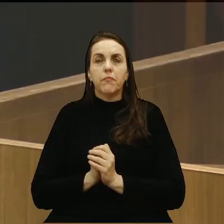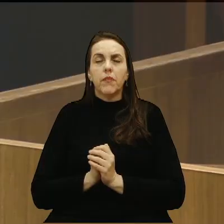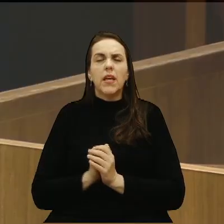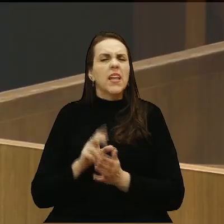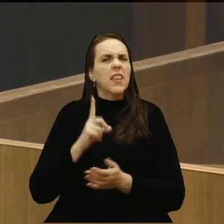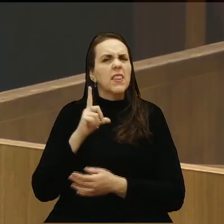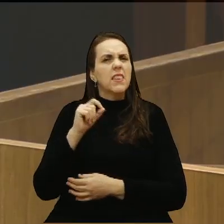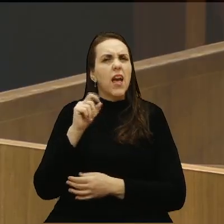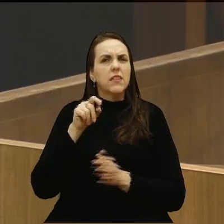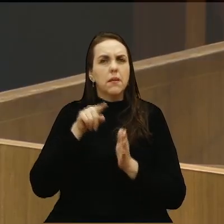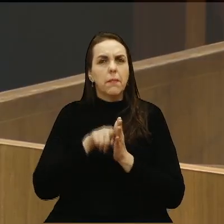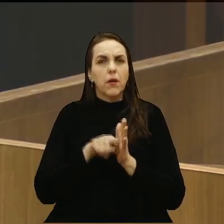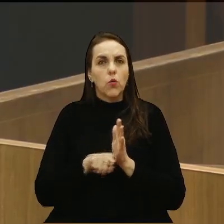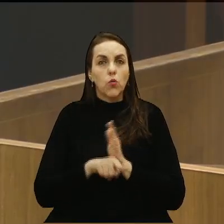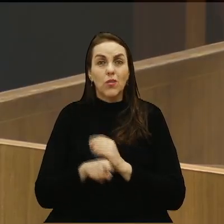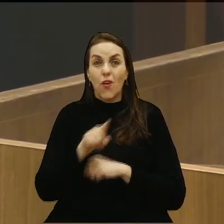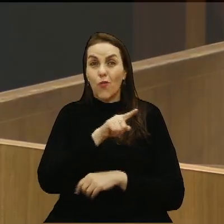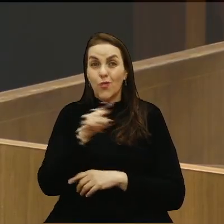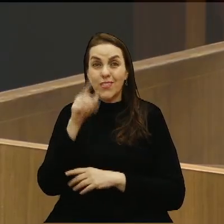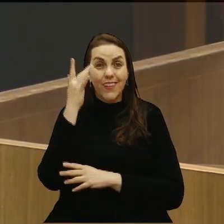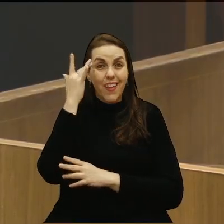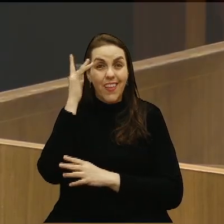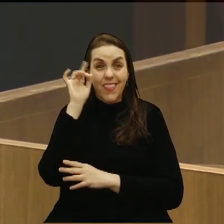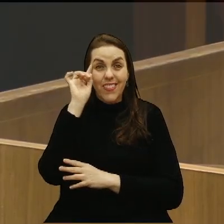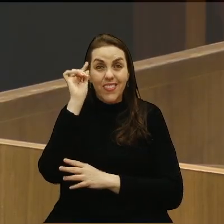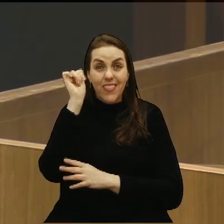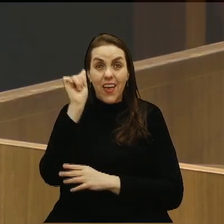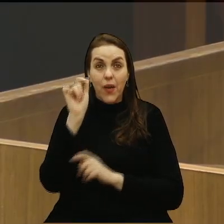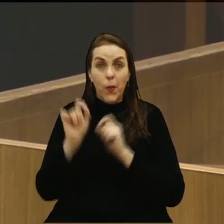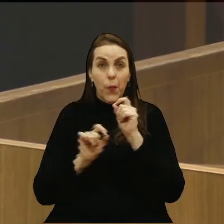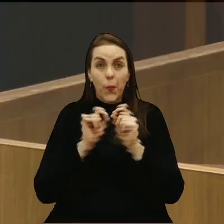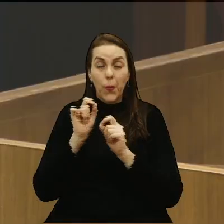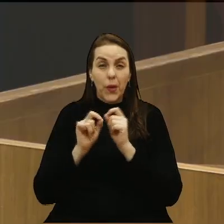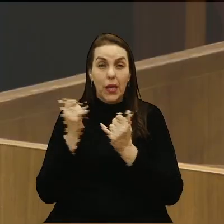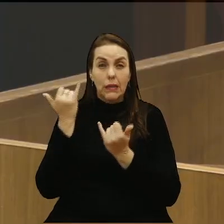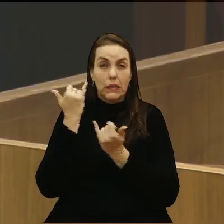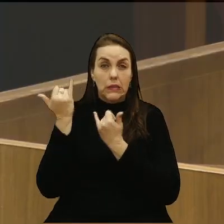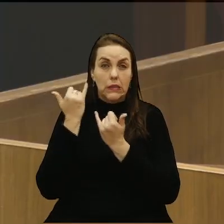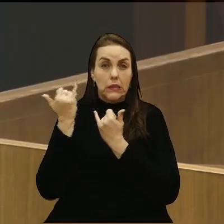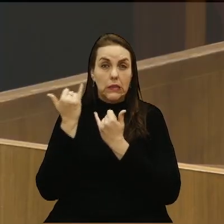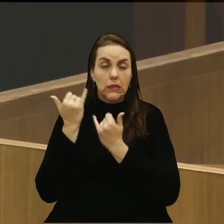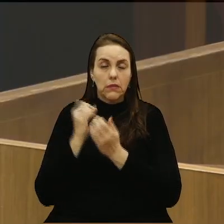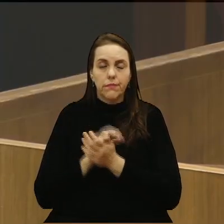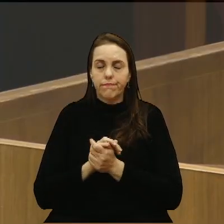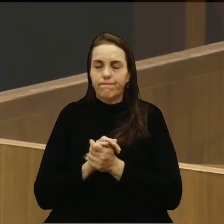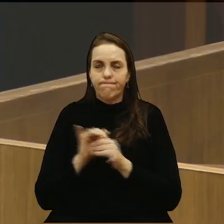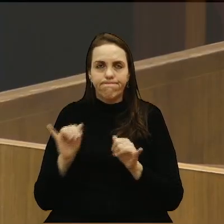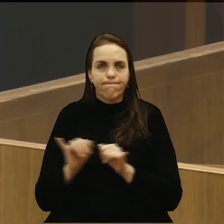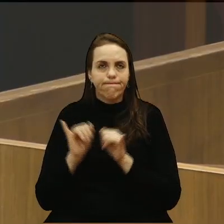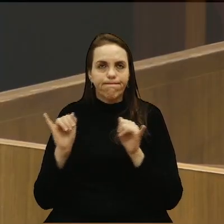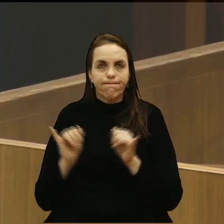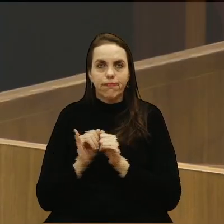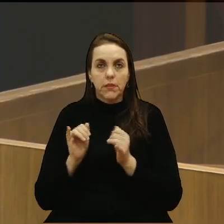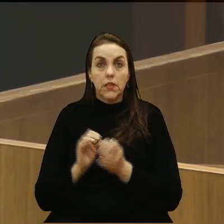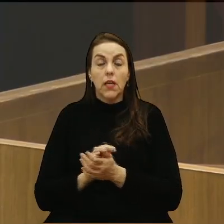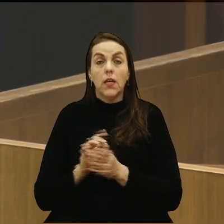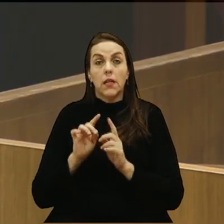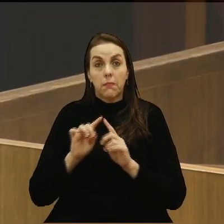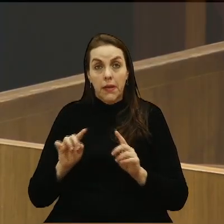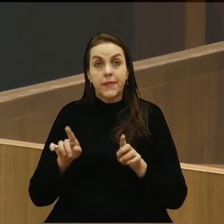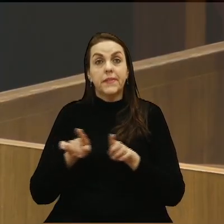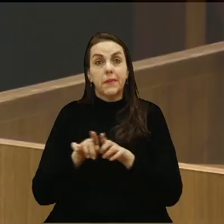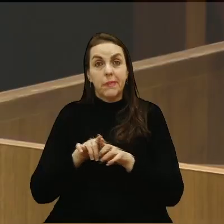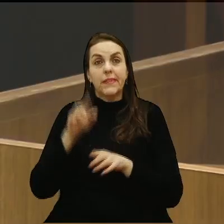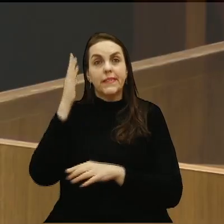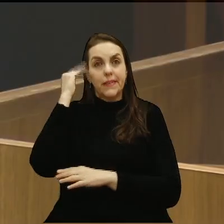10 questionamentos, os senhores não têm noção dos impropérios que se escutam. Mas nós também temos que saber por onde estamos, por